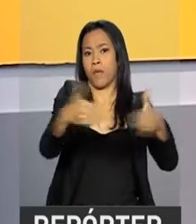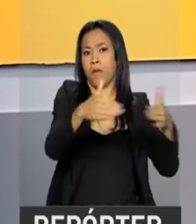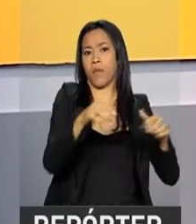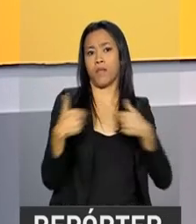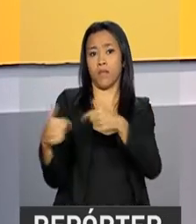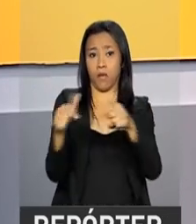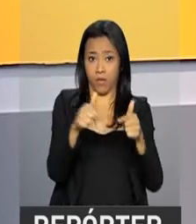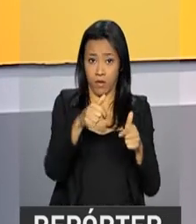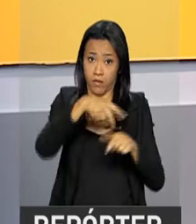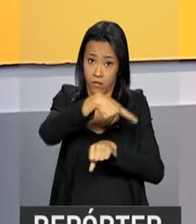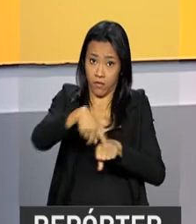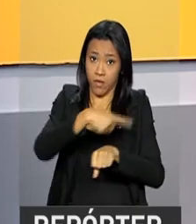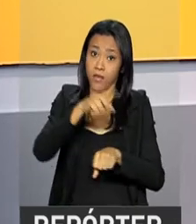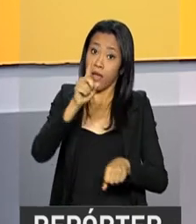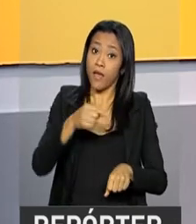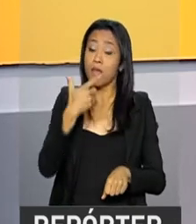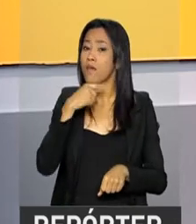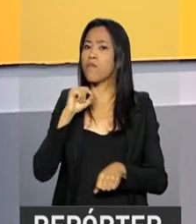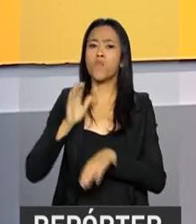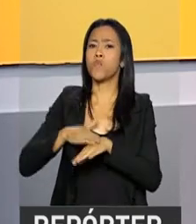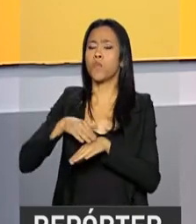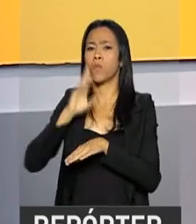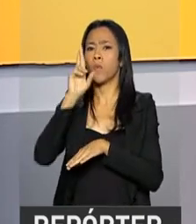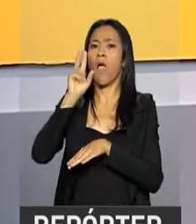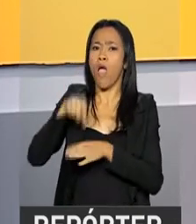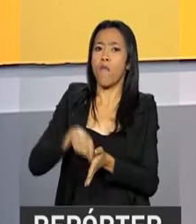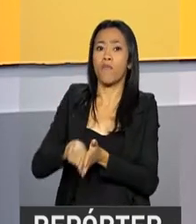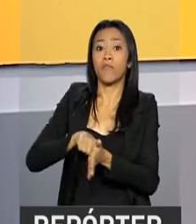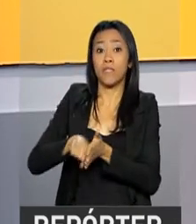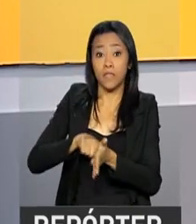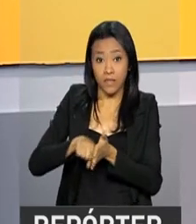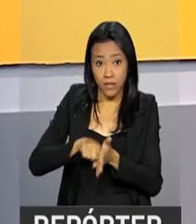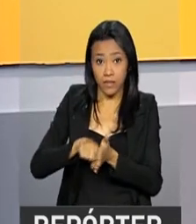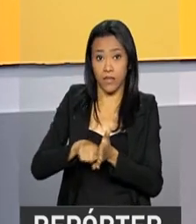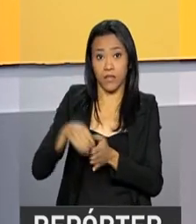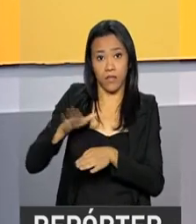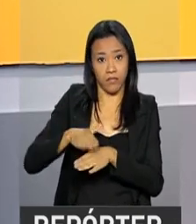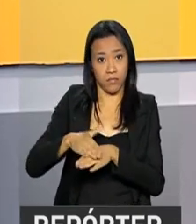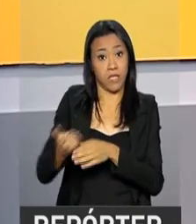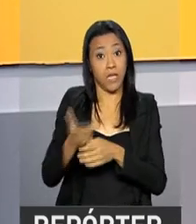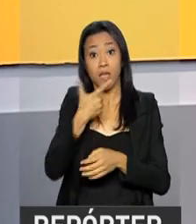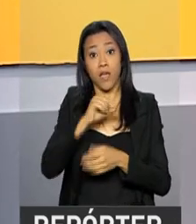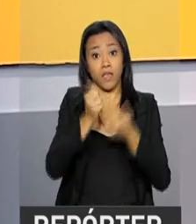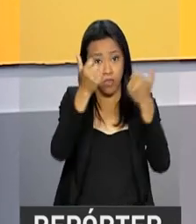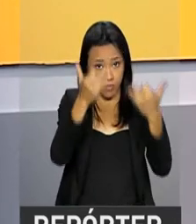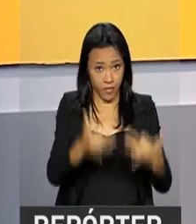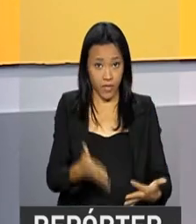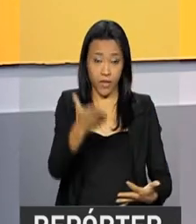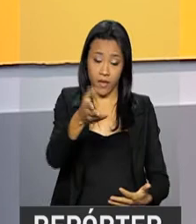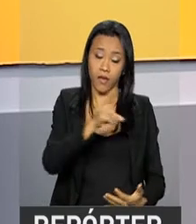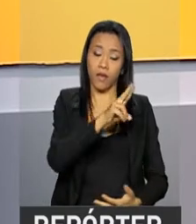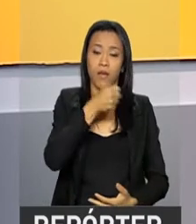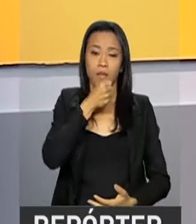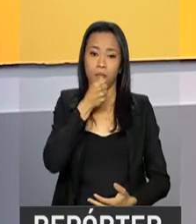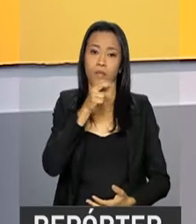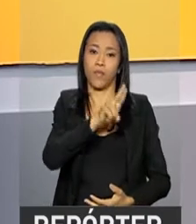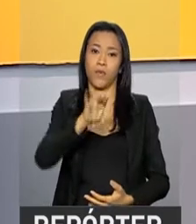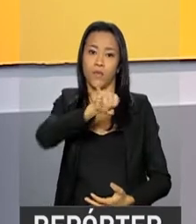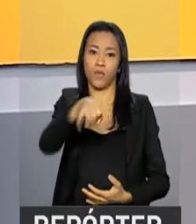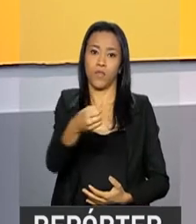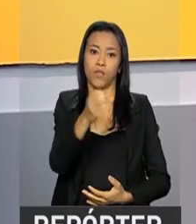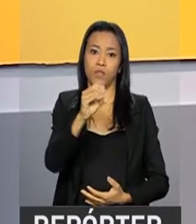A afirmação é de uma pesquisa feita por um dos maiores bancos do Brasil. Quem explica é o repórter José Luiz Filho.